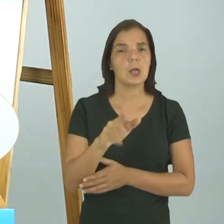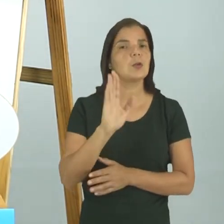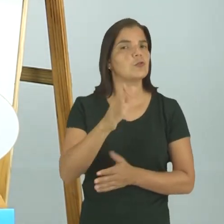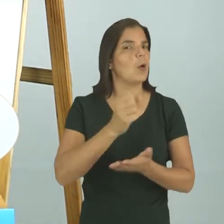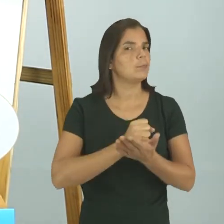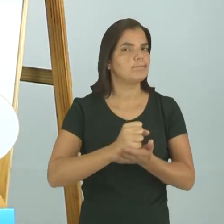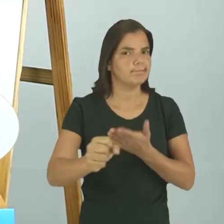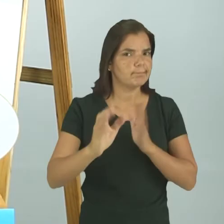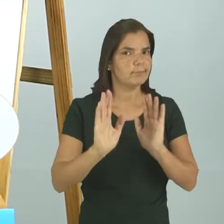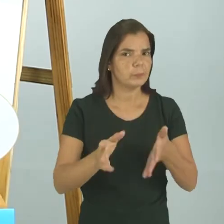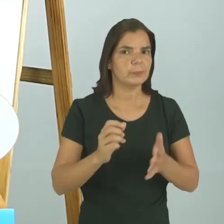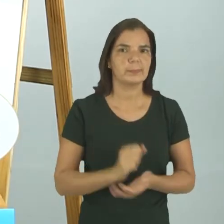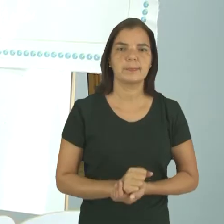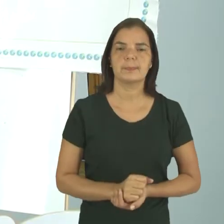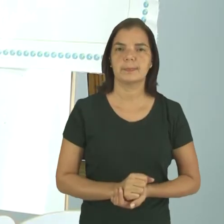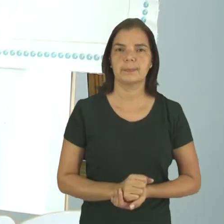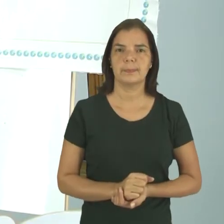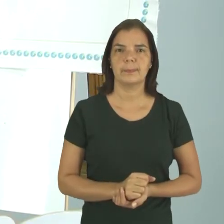já passou?